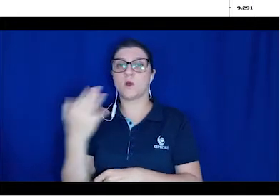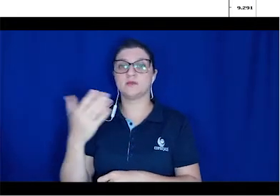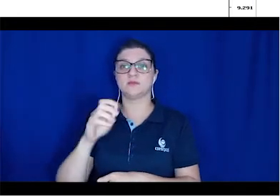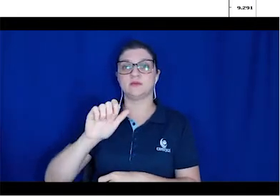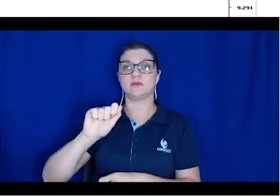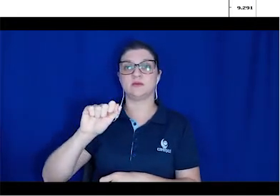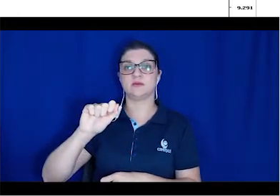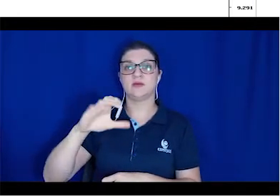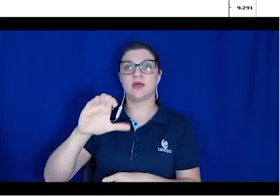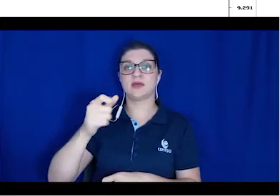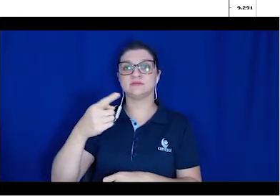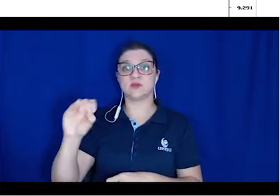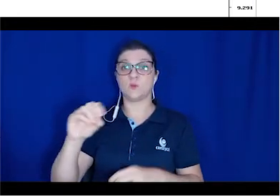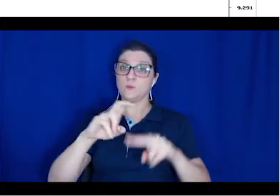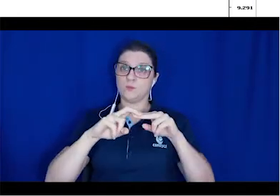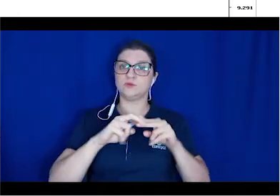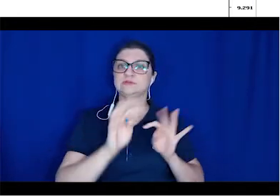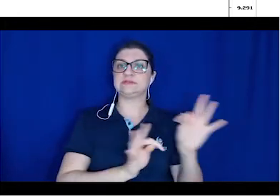nos ajuda.